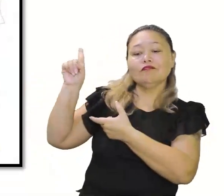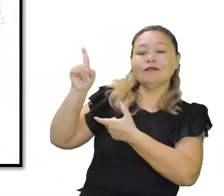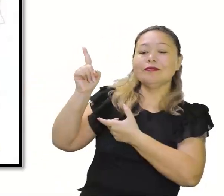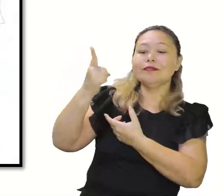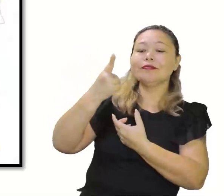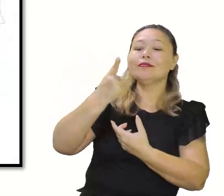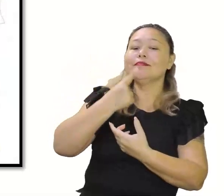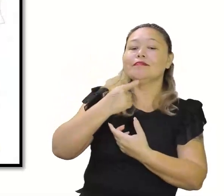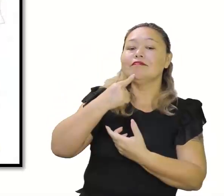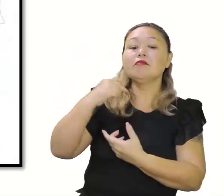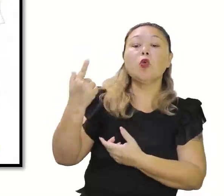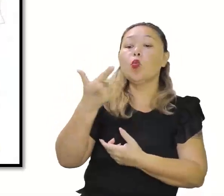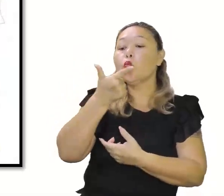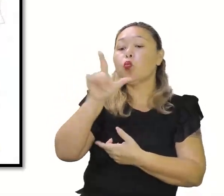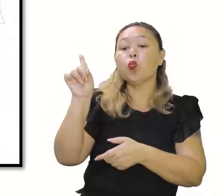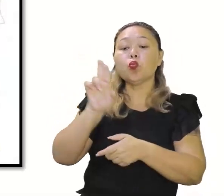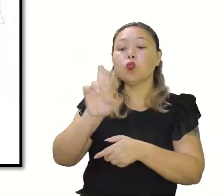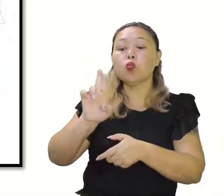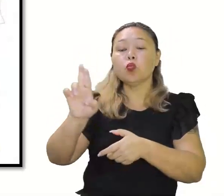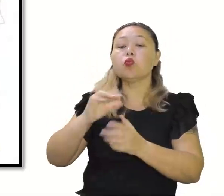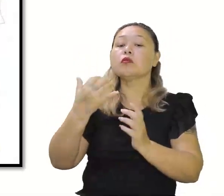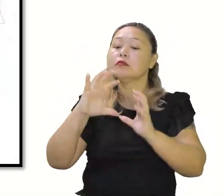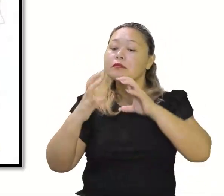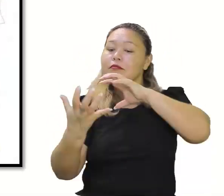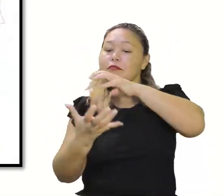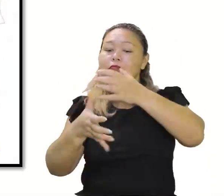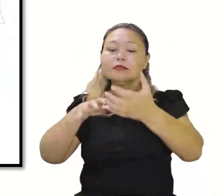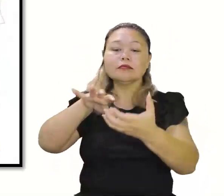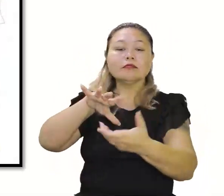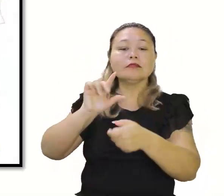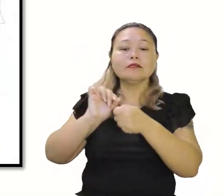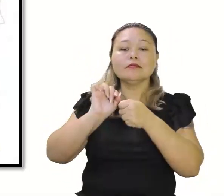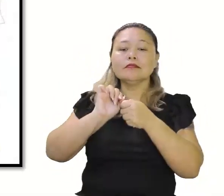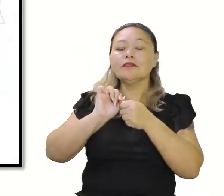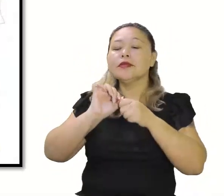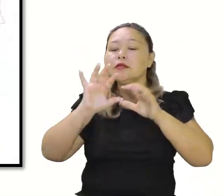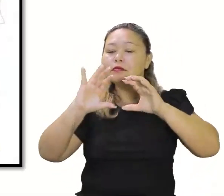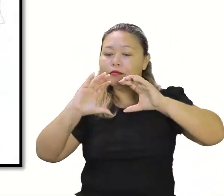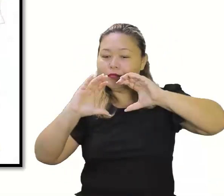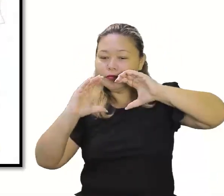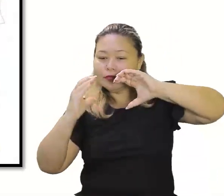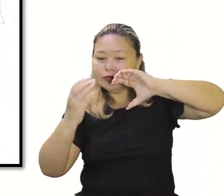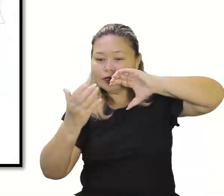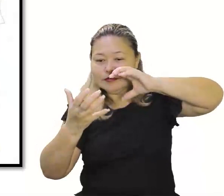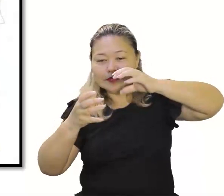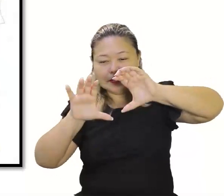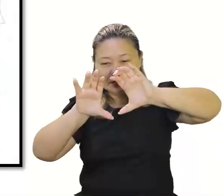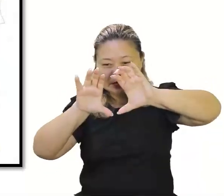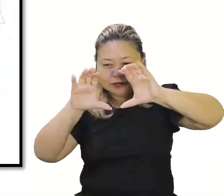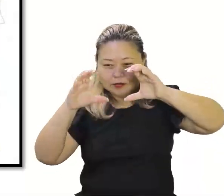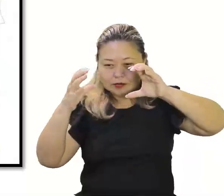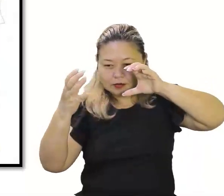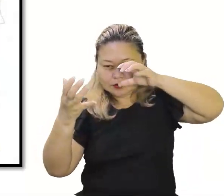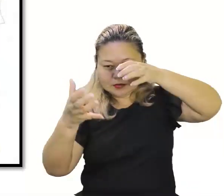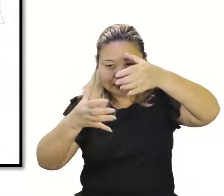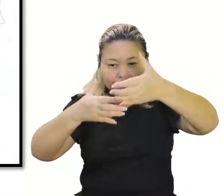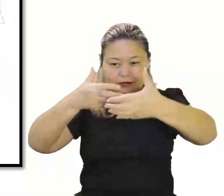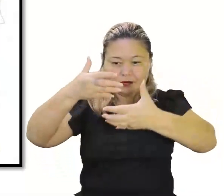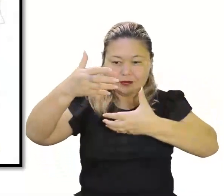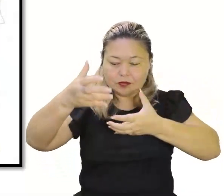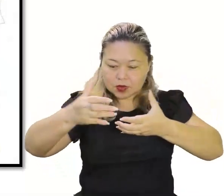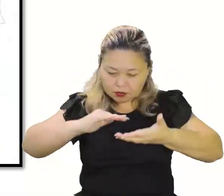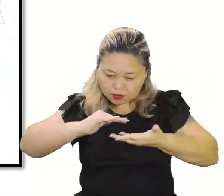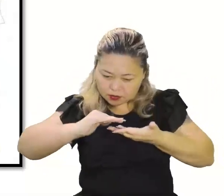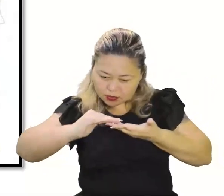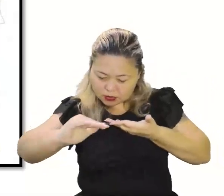a outra denominação dos sólidos geométricos, a gente vai ter aquelas figuras mais, vamos dizer assim, roliças, aquelas que rolam. Se você deixar ela numa